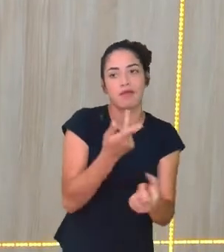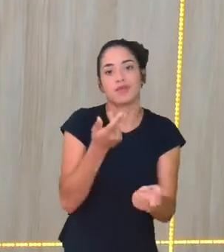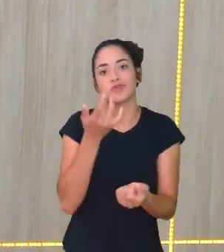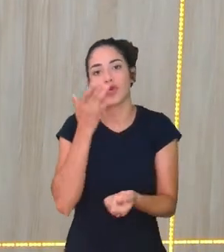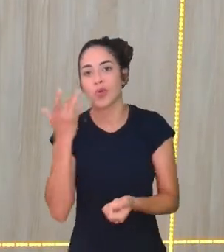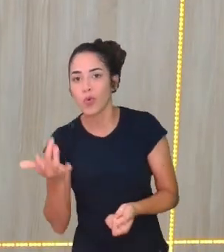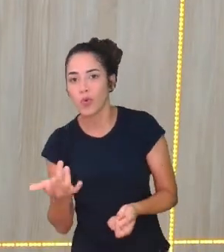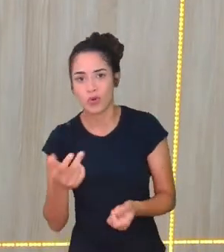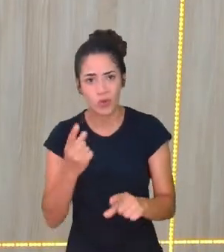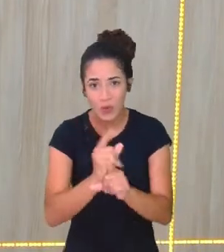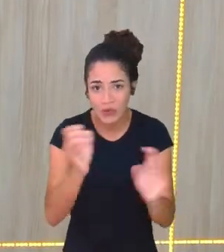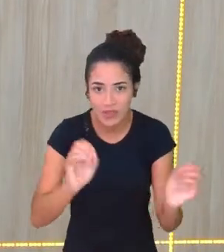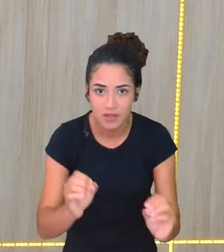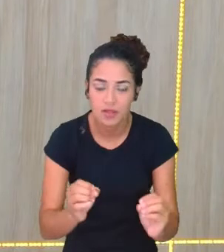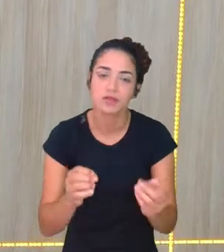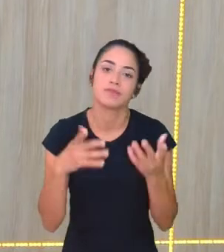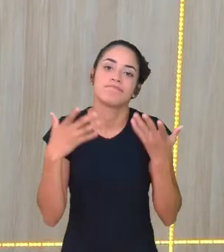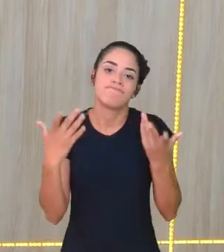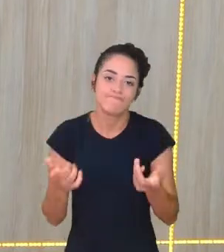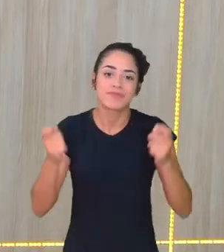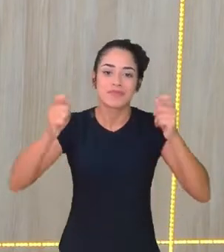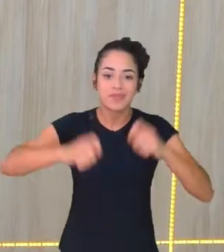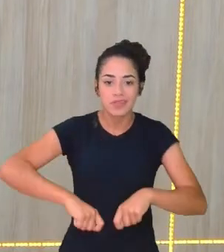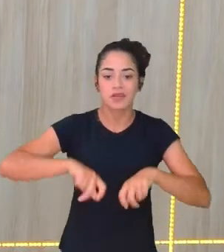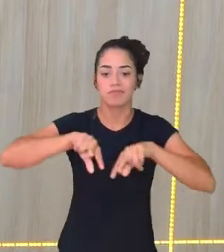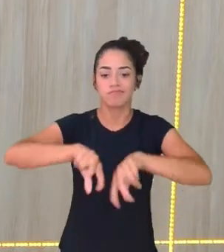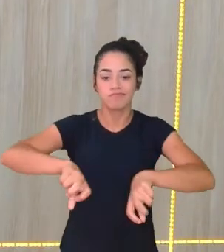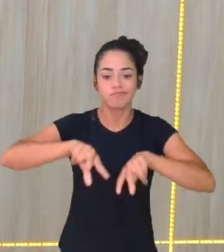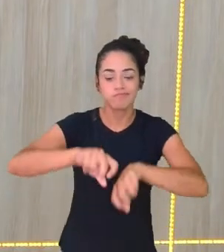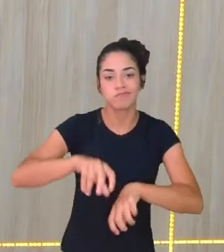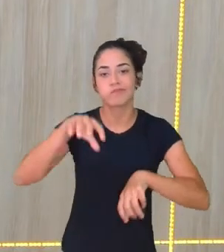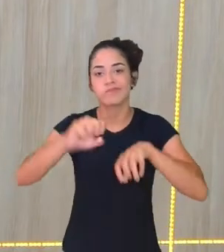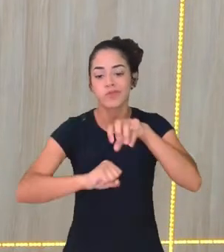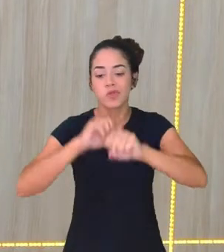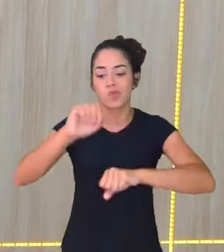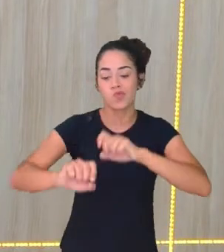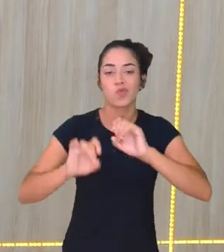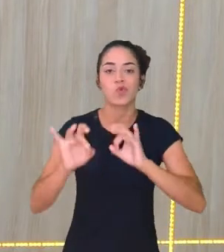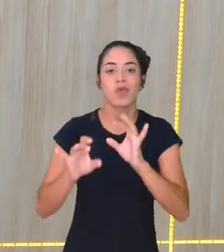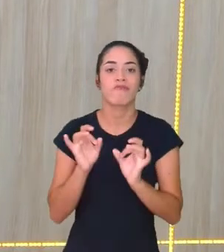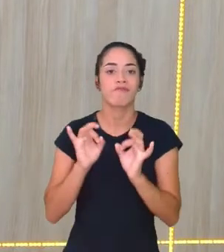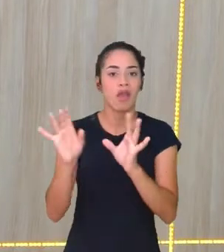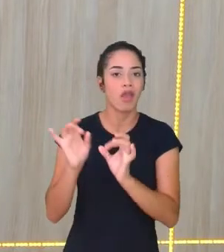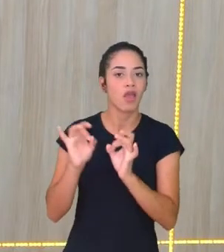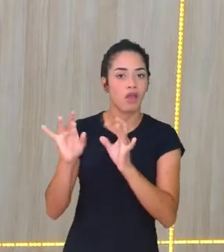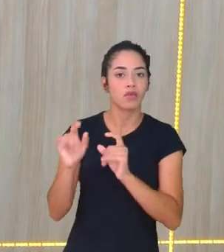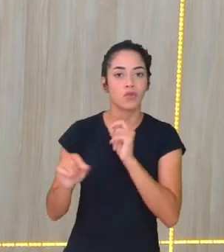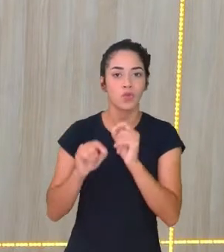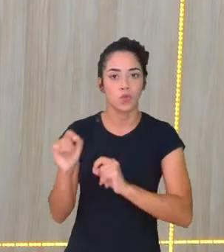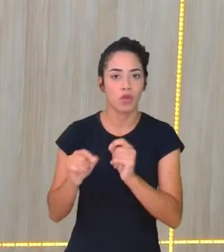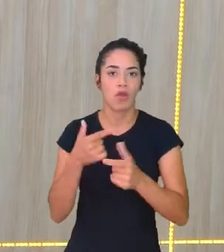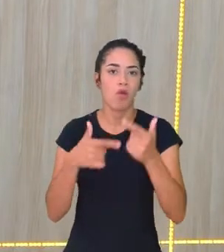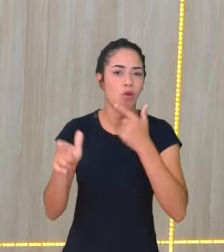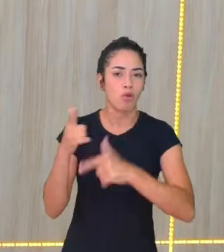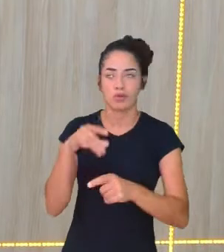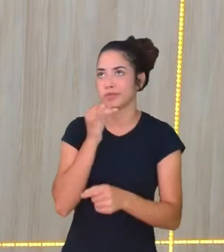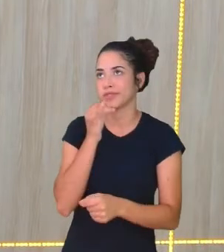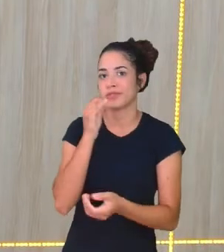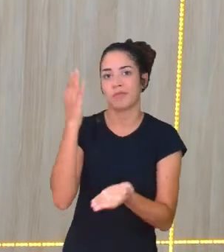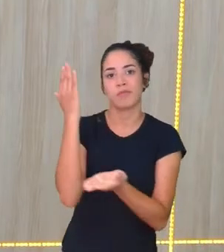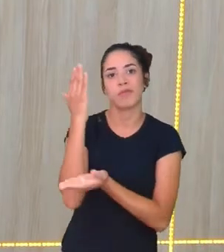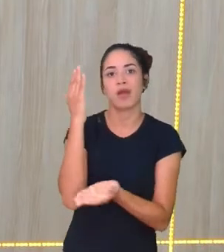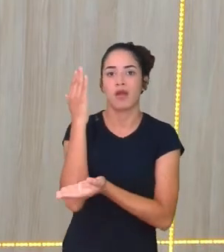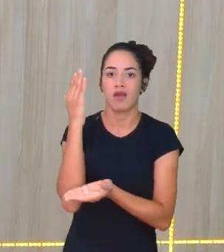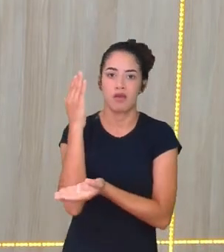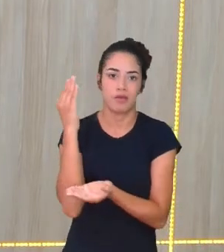mais lucrativo para os portugueses continuar com o comércio de especiarias com